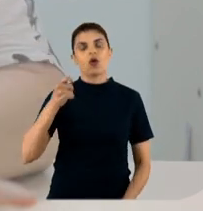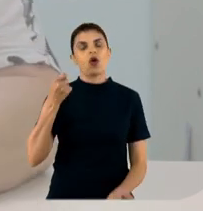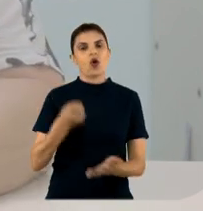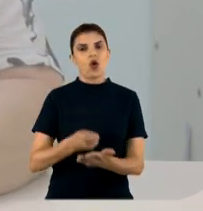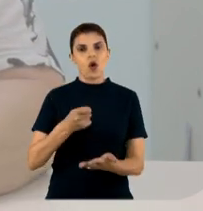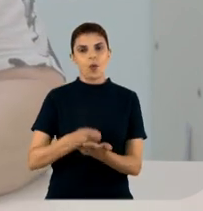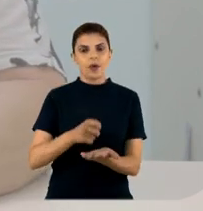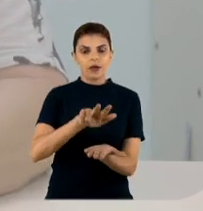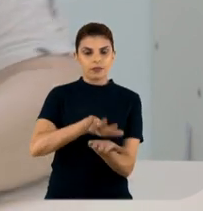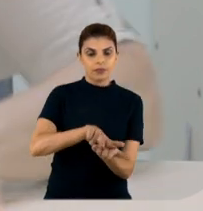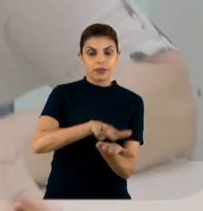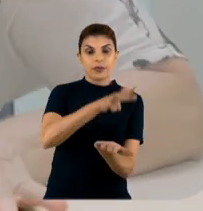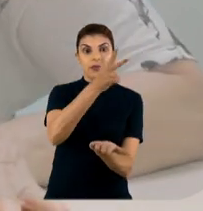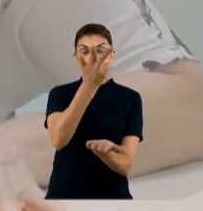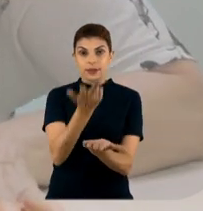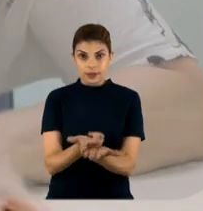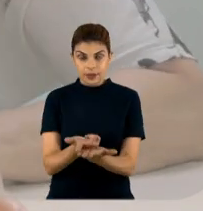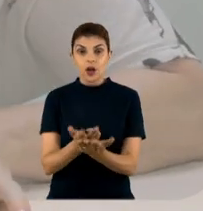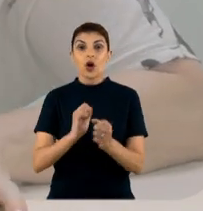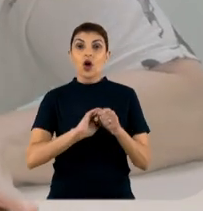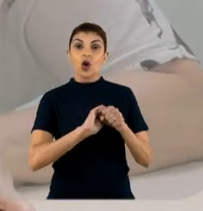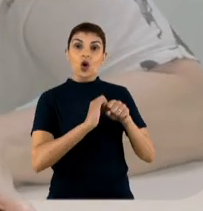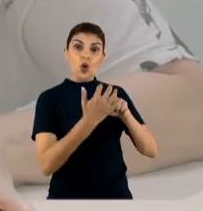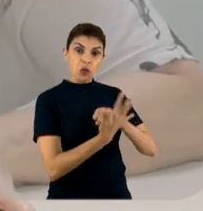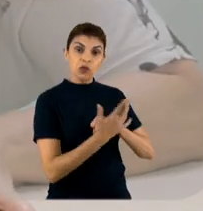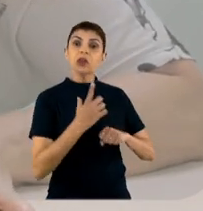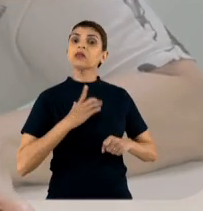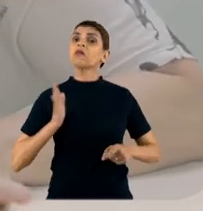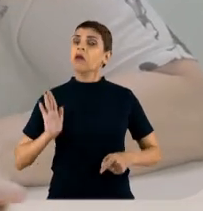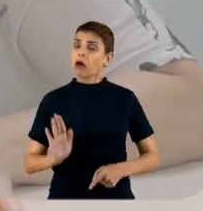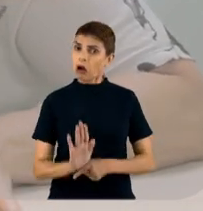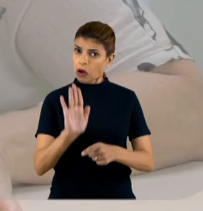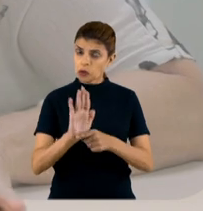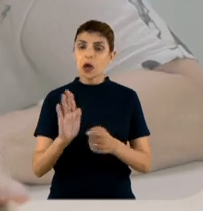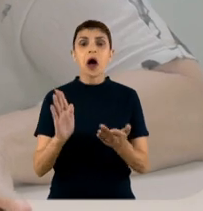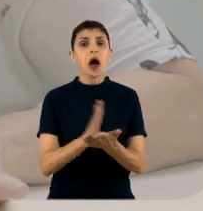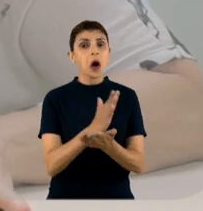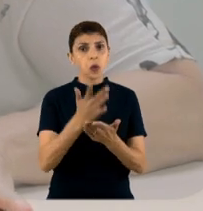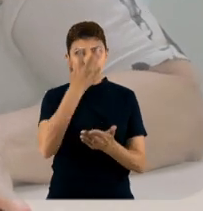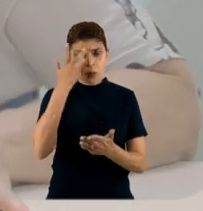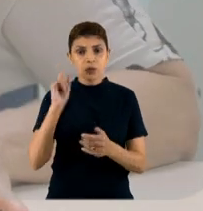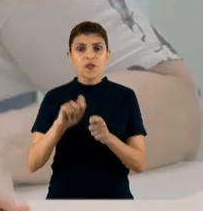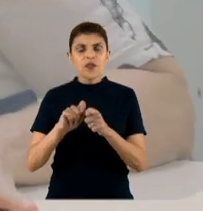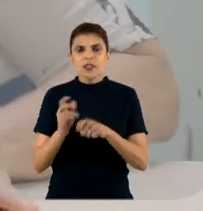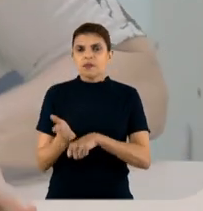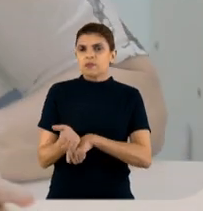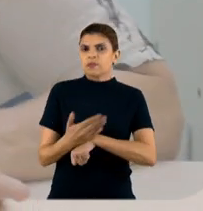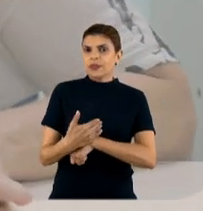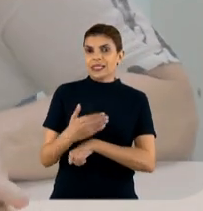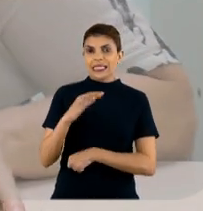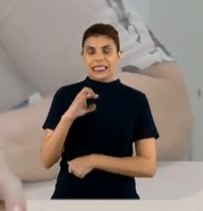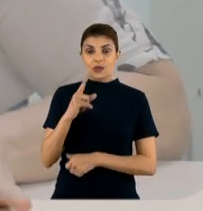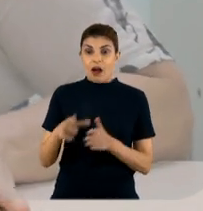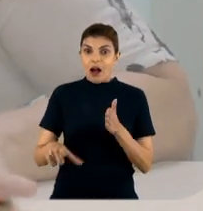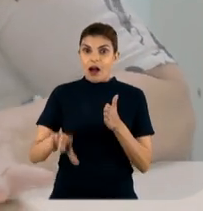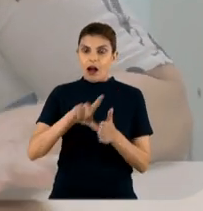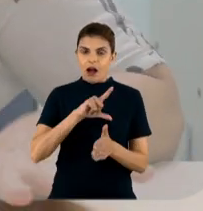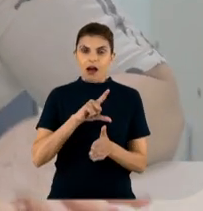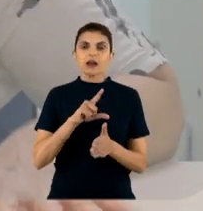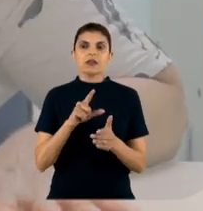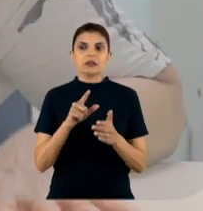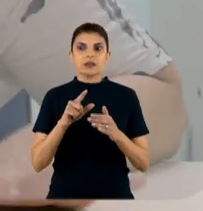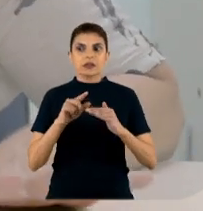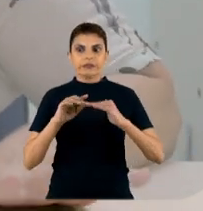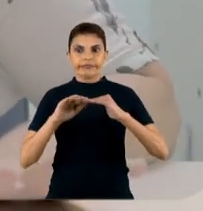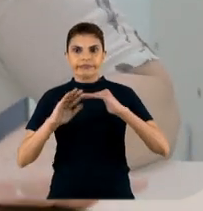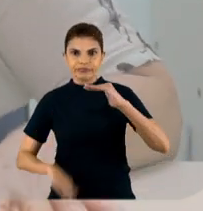todo mundo teria que ser pronado no covid a prona tem ajudado tanto que algumas pessoas têm feito isso até mais cedo antes dessa piora chegar no